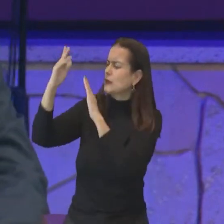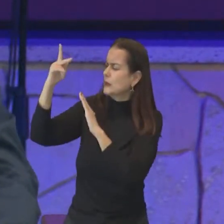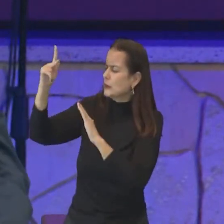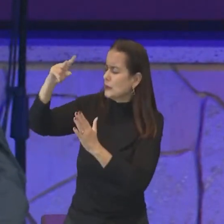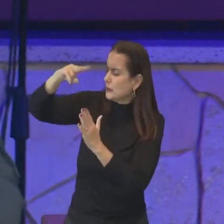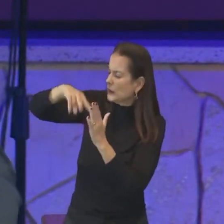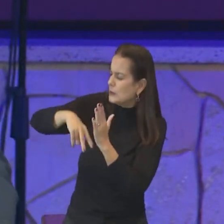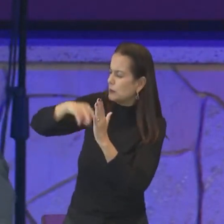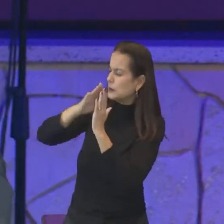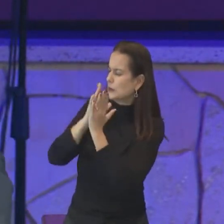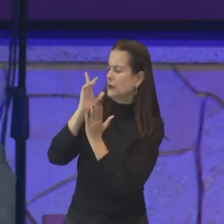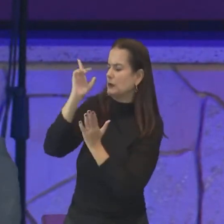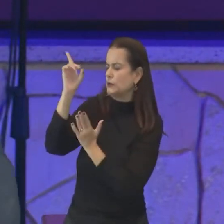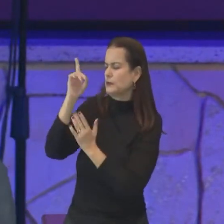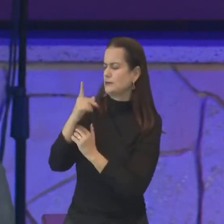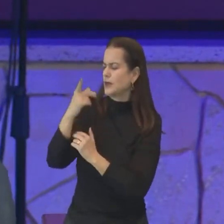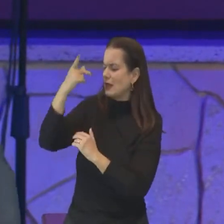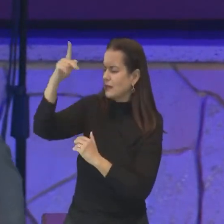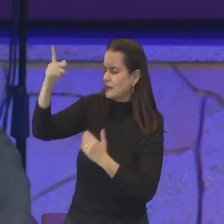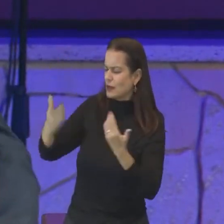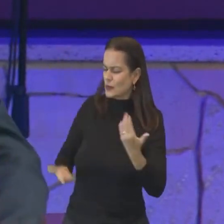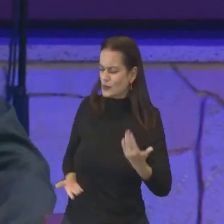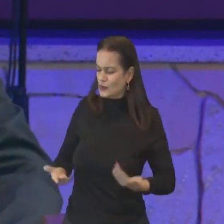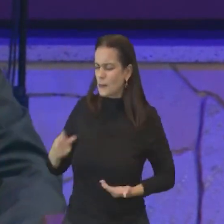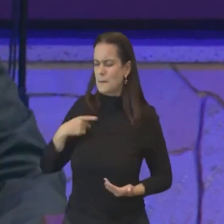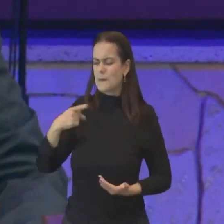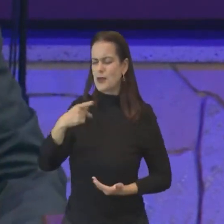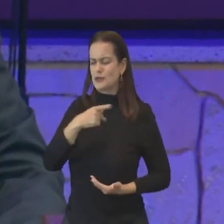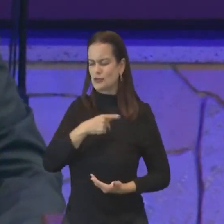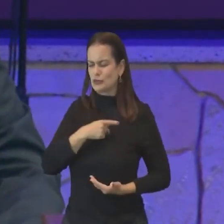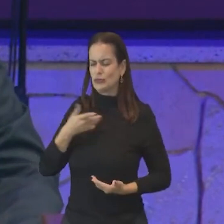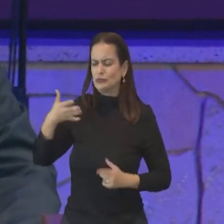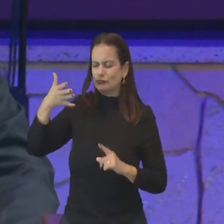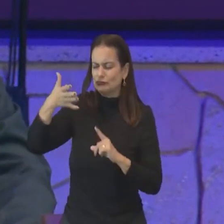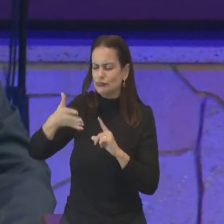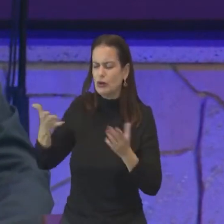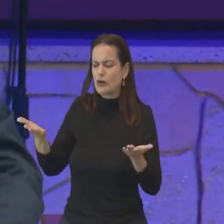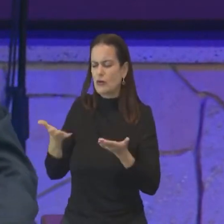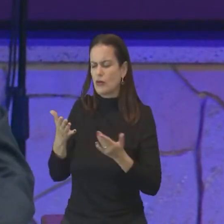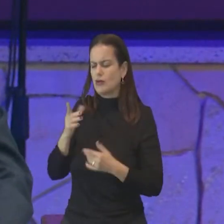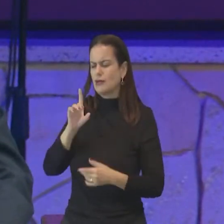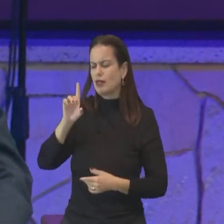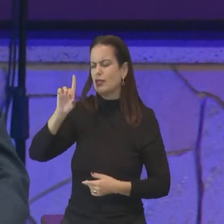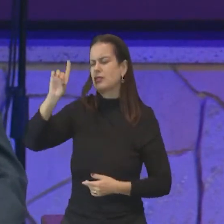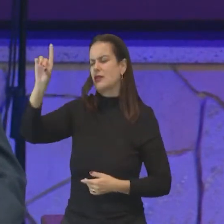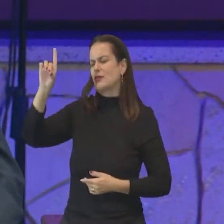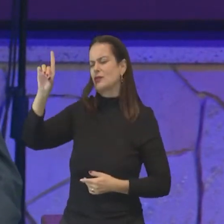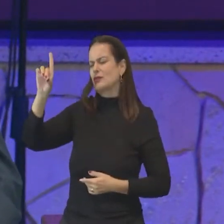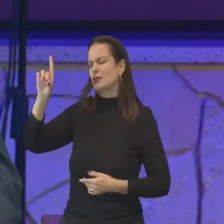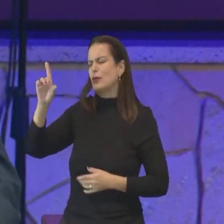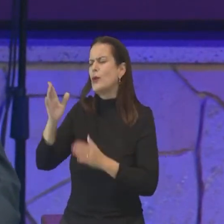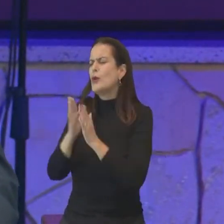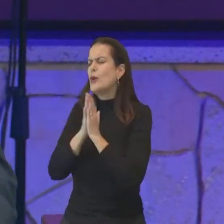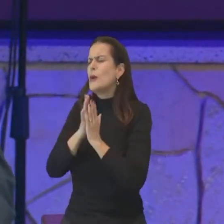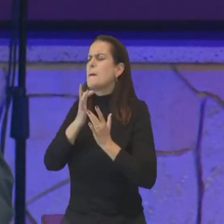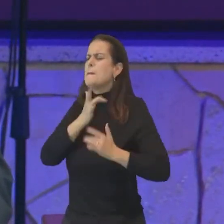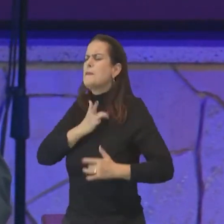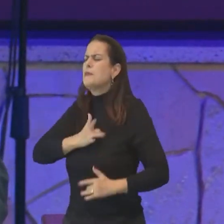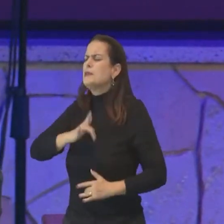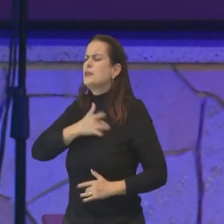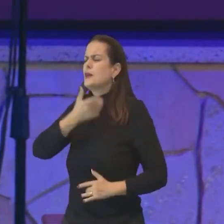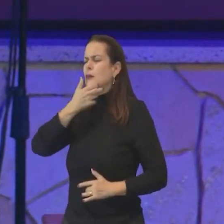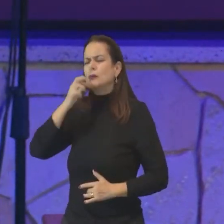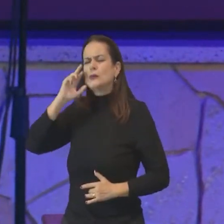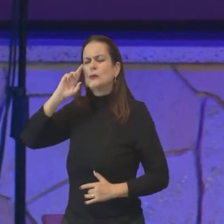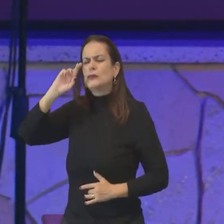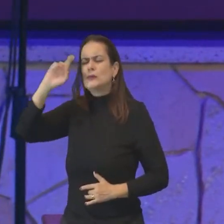palavra. Teu é o servo que fala contigo, Senhor. Ó Deus, por infinita misericórdia do